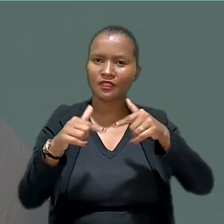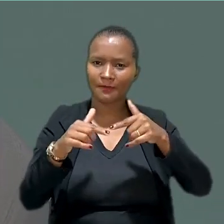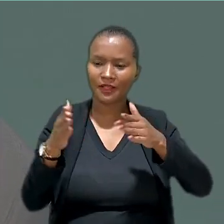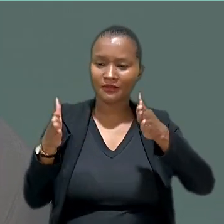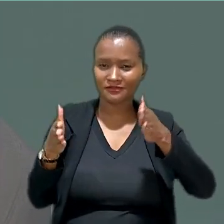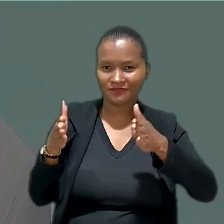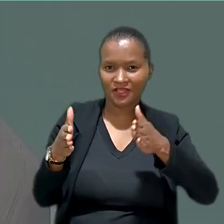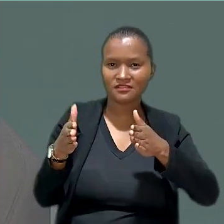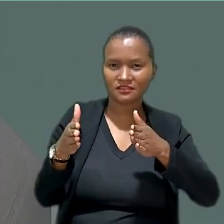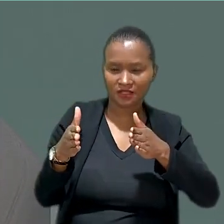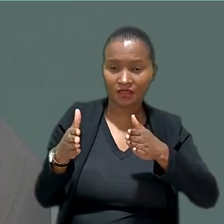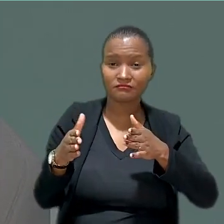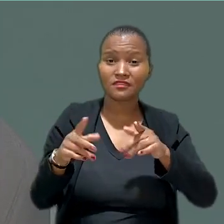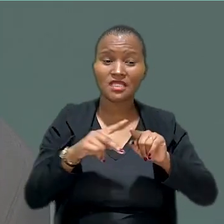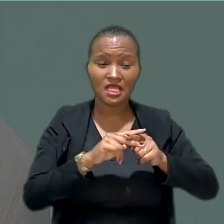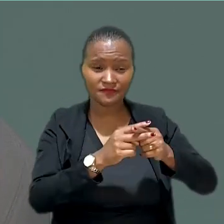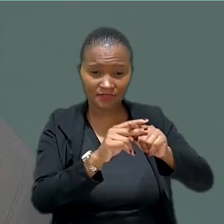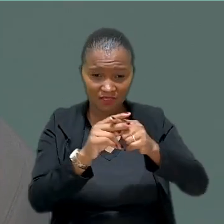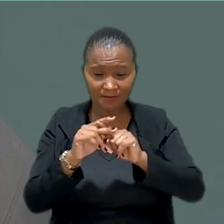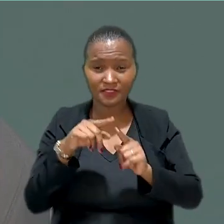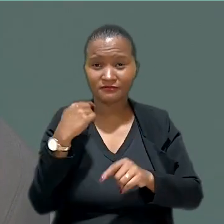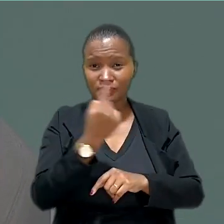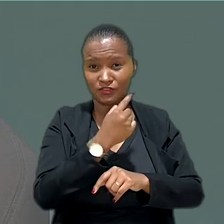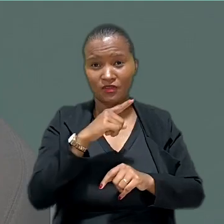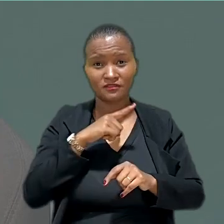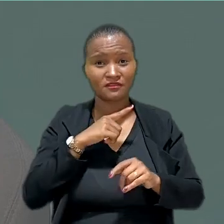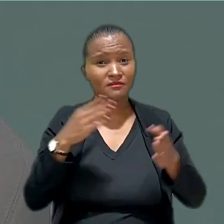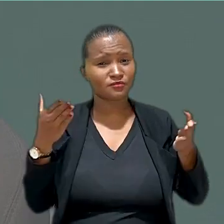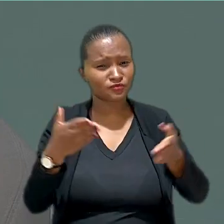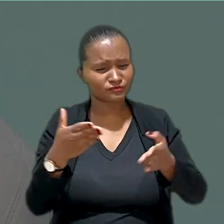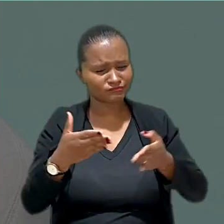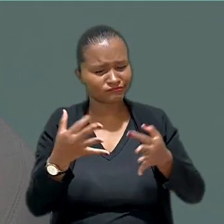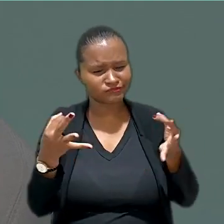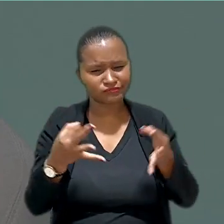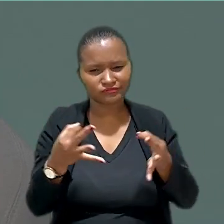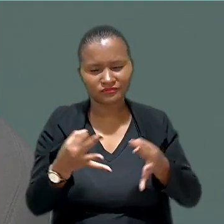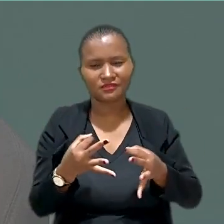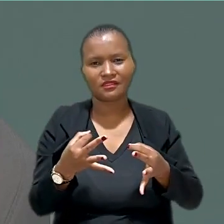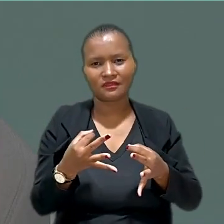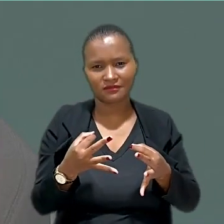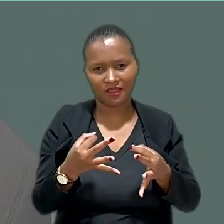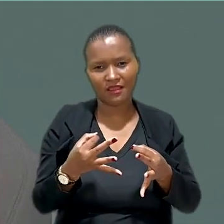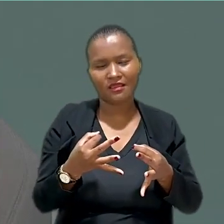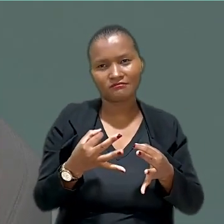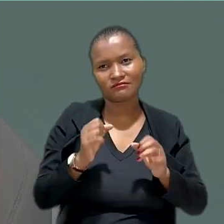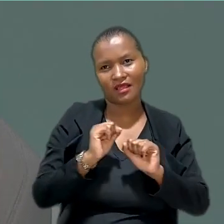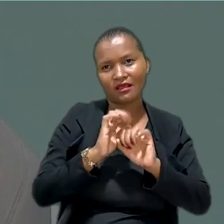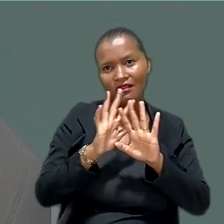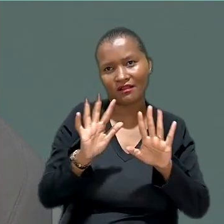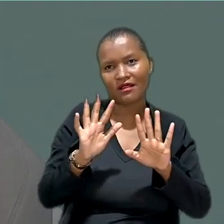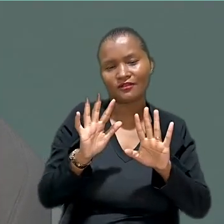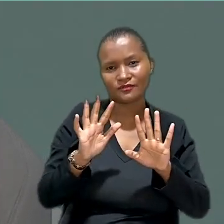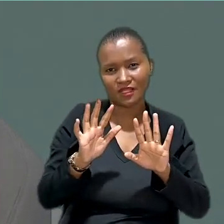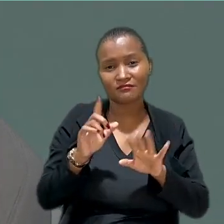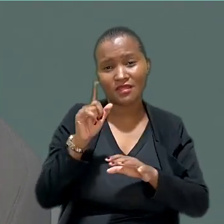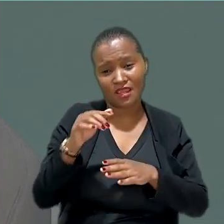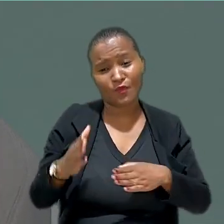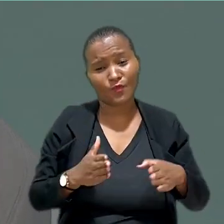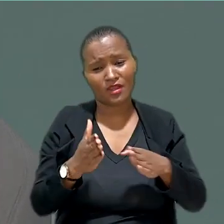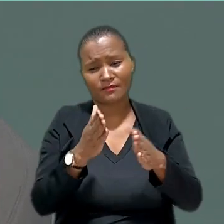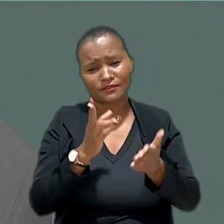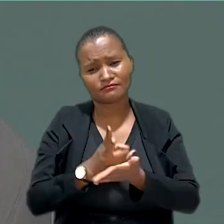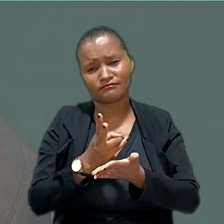fase de execução e as ferramentas que nós disponibilizamos hoje são muito eficazes. Claro que isso é um